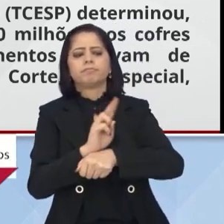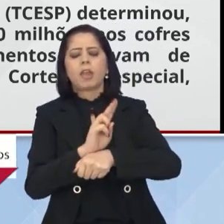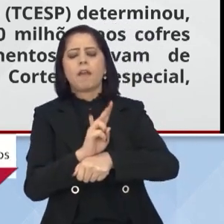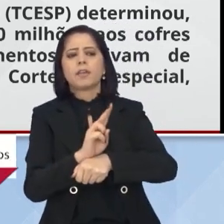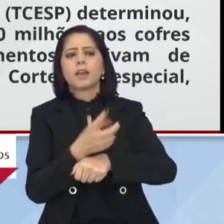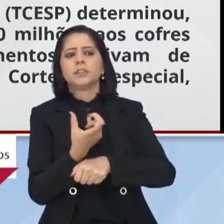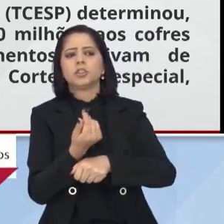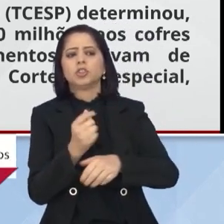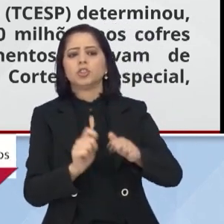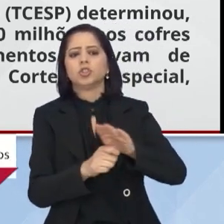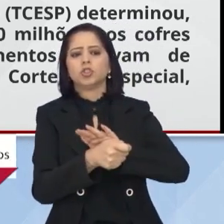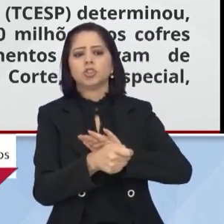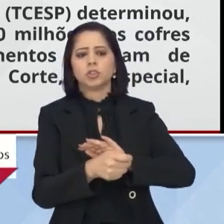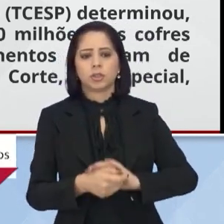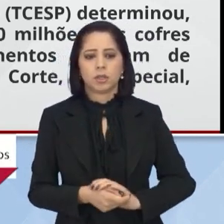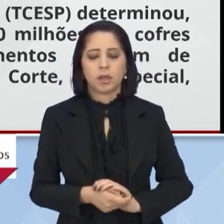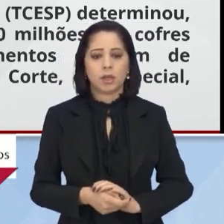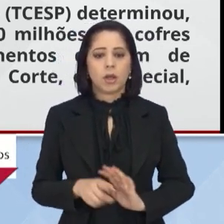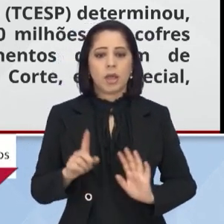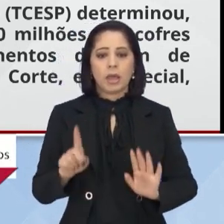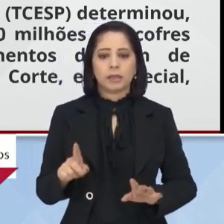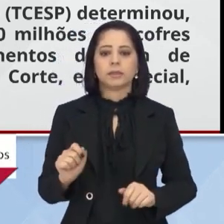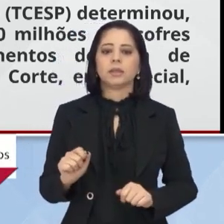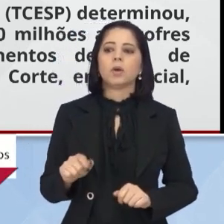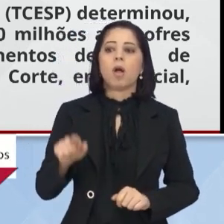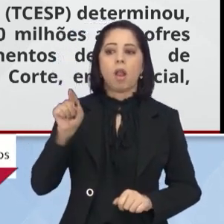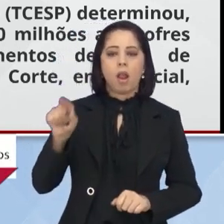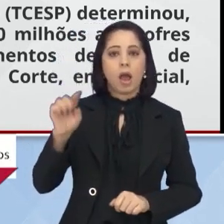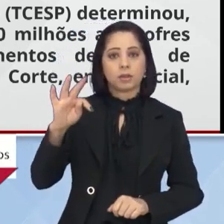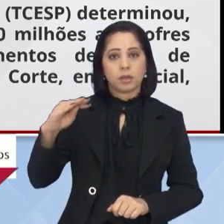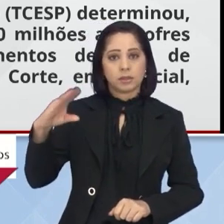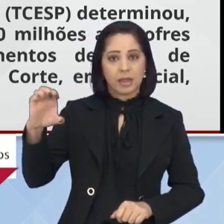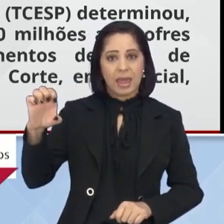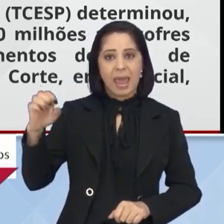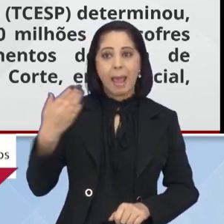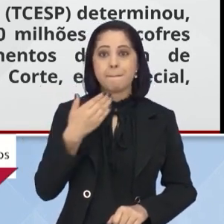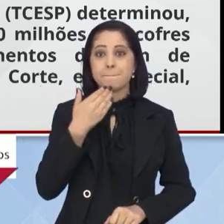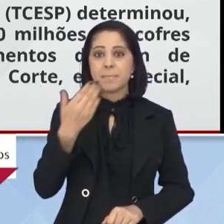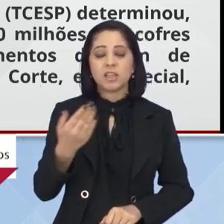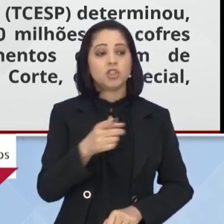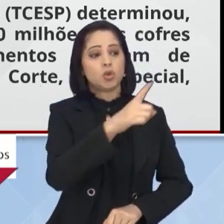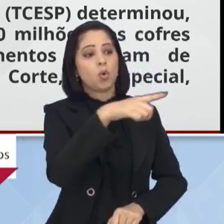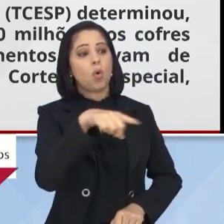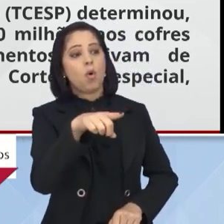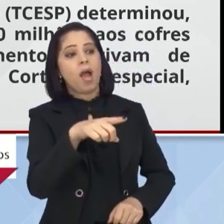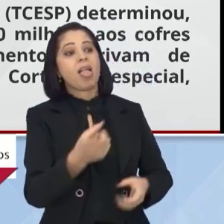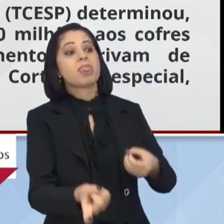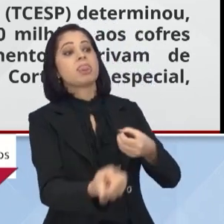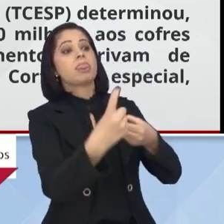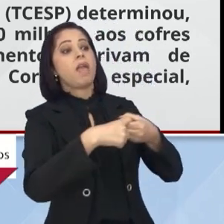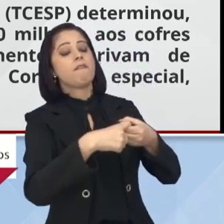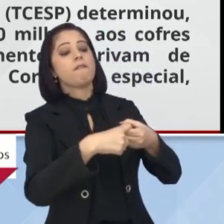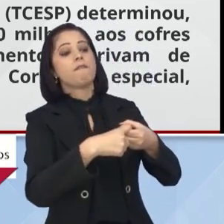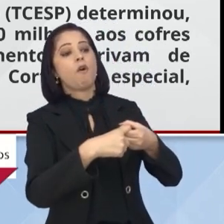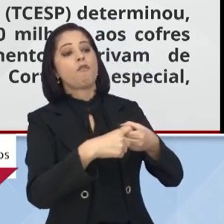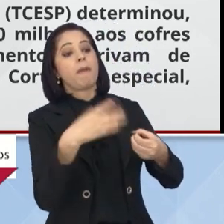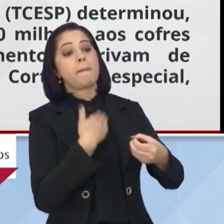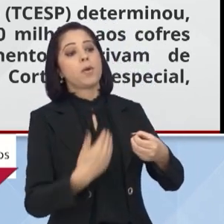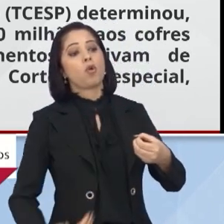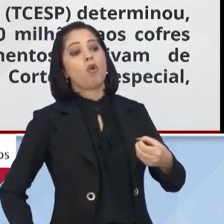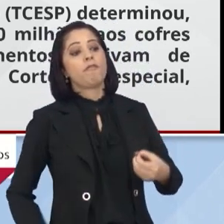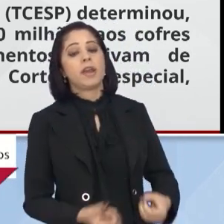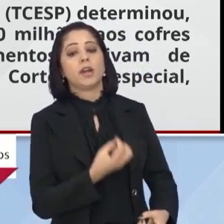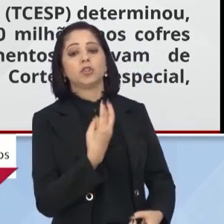passado a corte determinou a devolução de R 180 milhões de reais aos cofres públicos grande parte desse